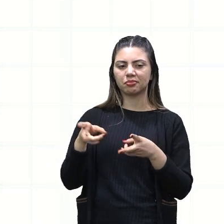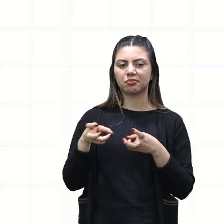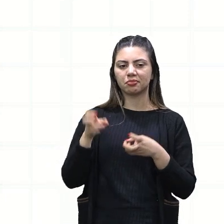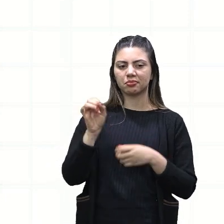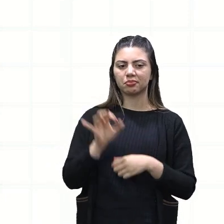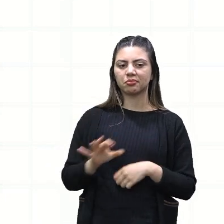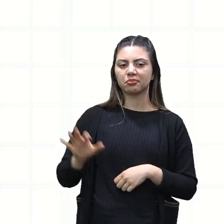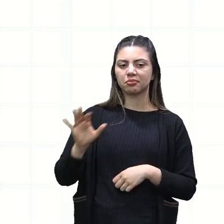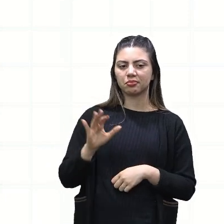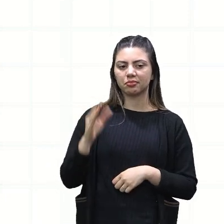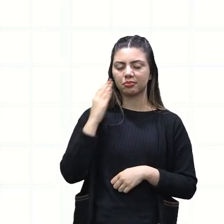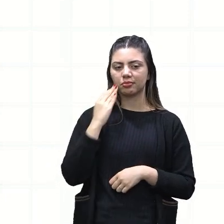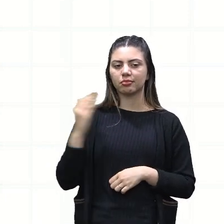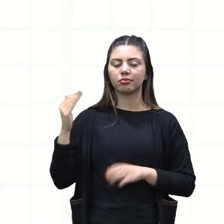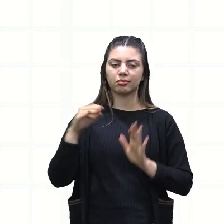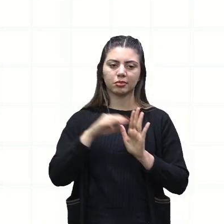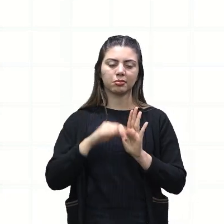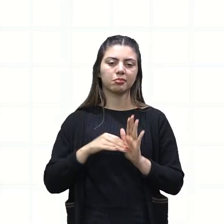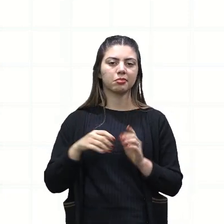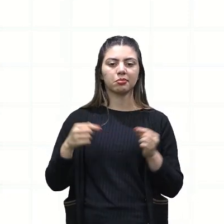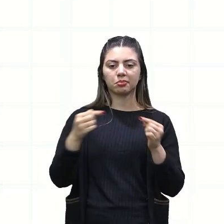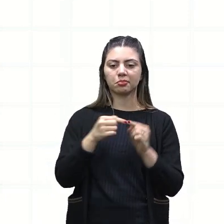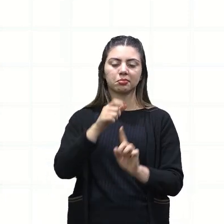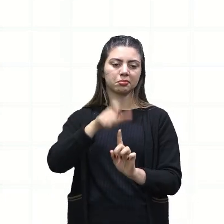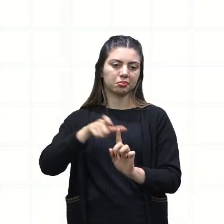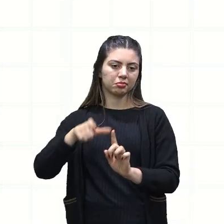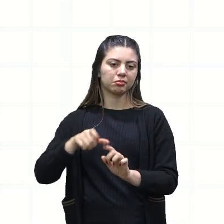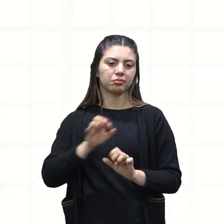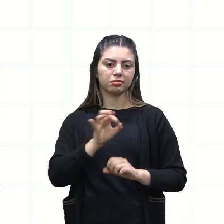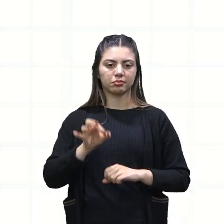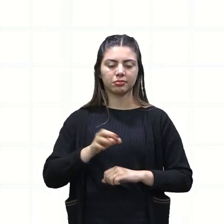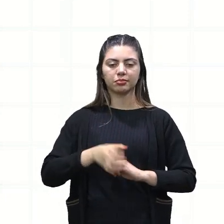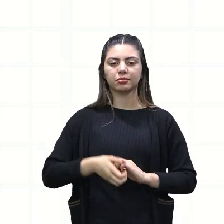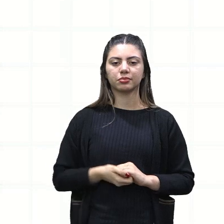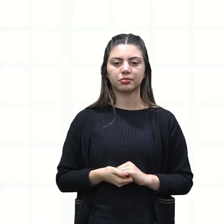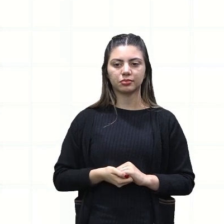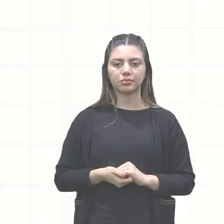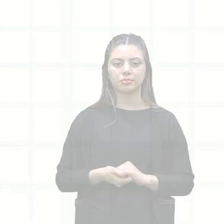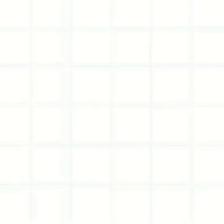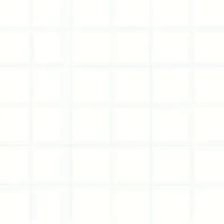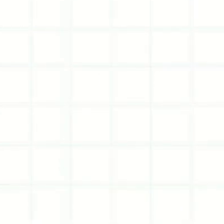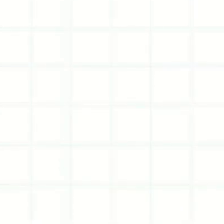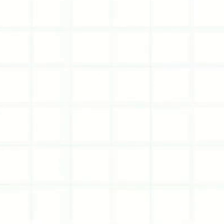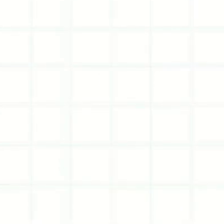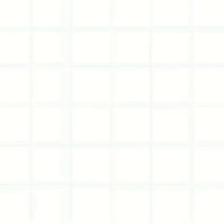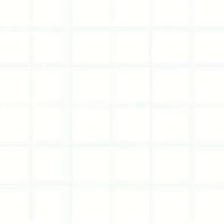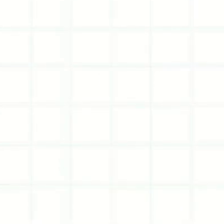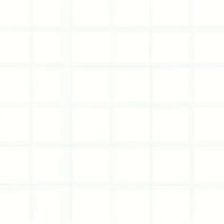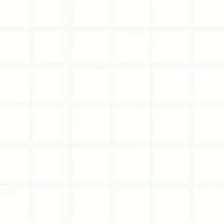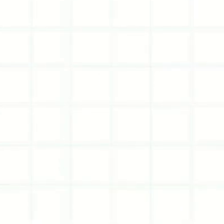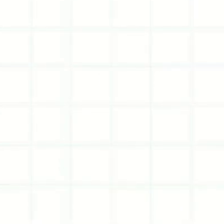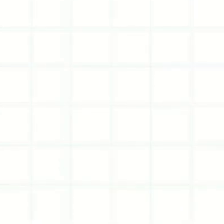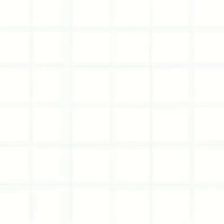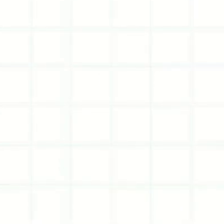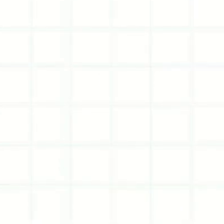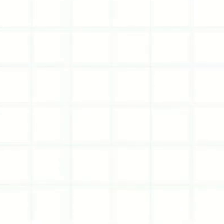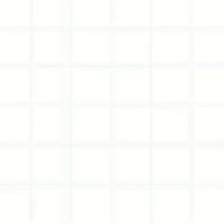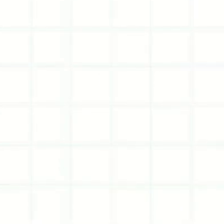tudo bem? Então, é o sujeito. Dependendo se for um pronome ou um nome,